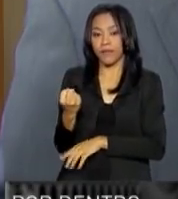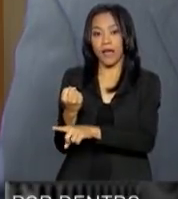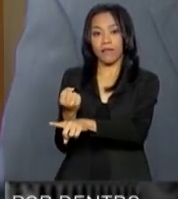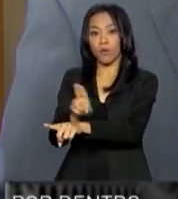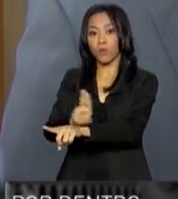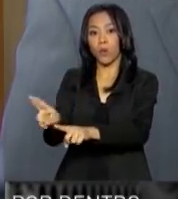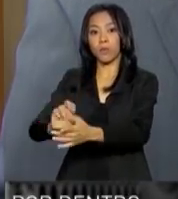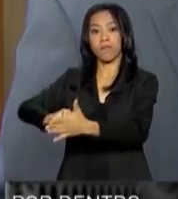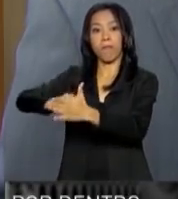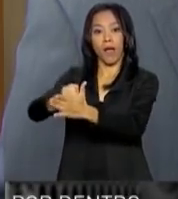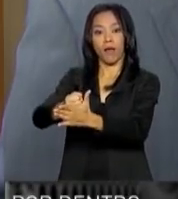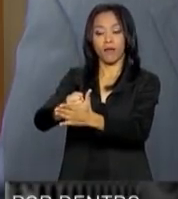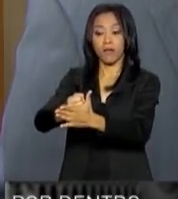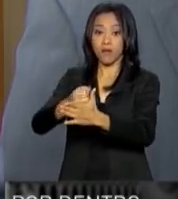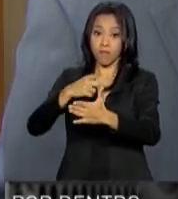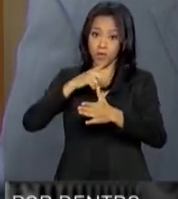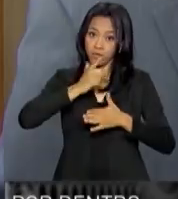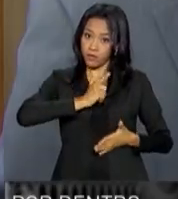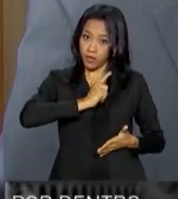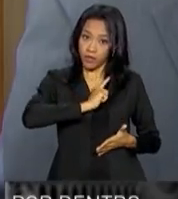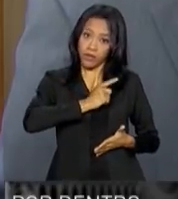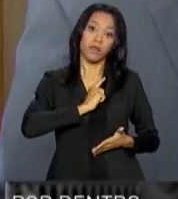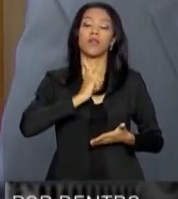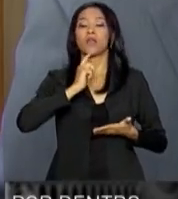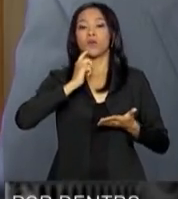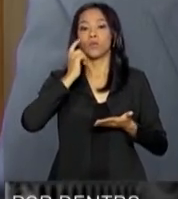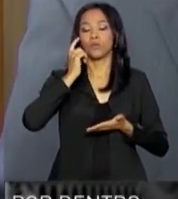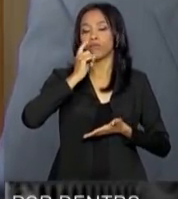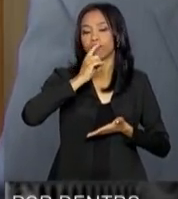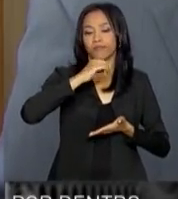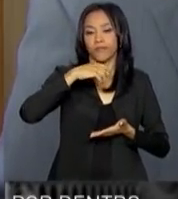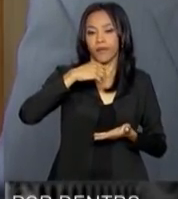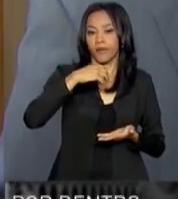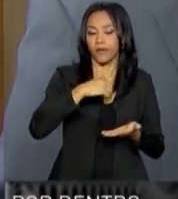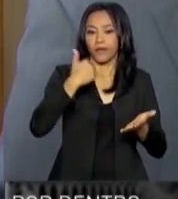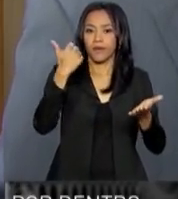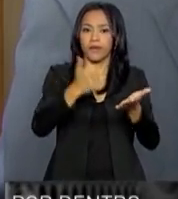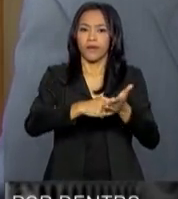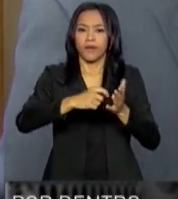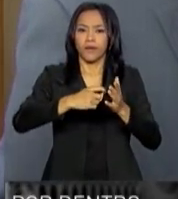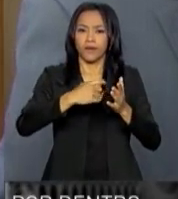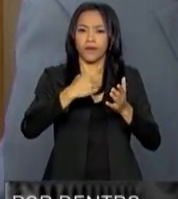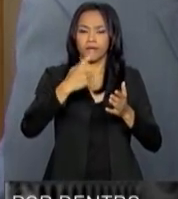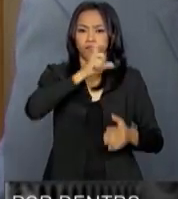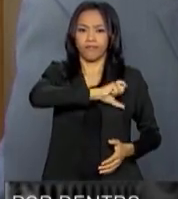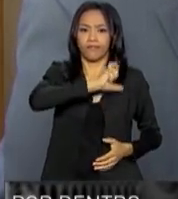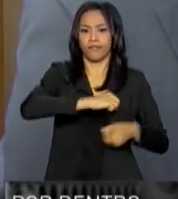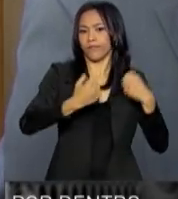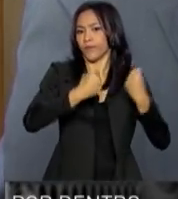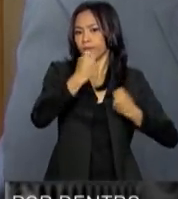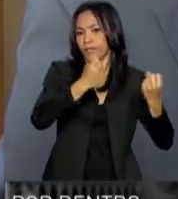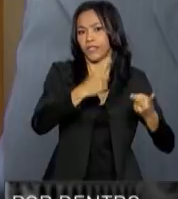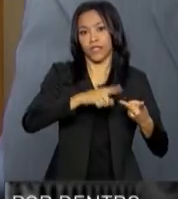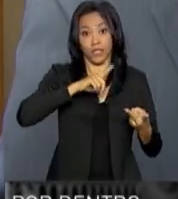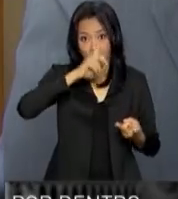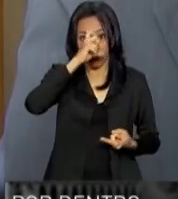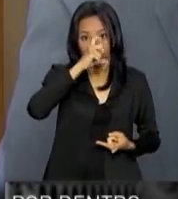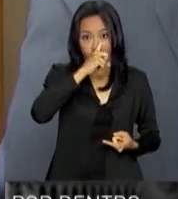mas ele está com um documento de identificação com foto rg carteira de motorista válido e